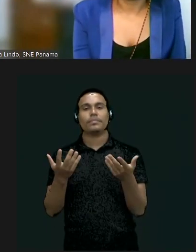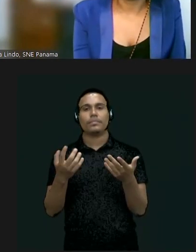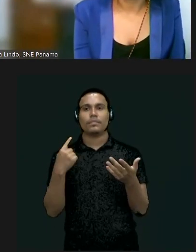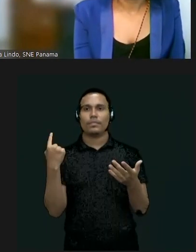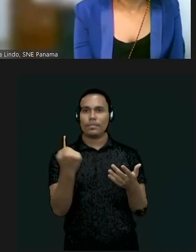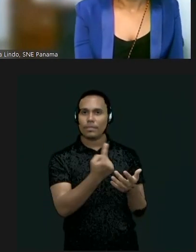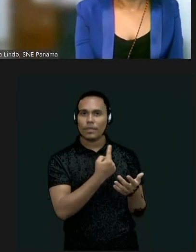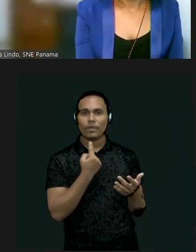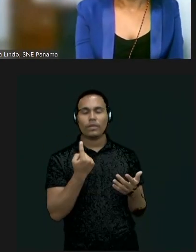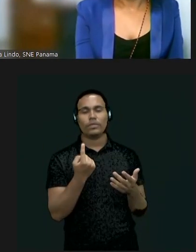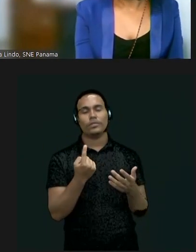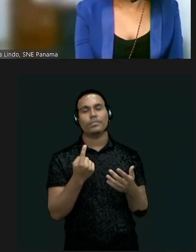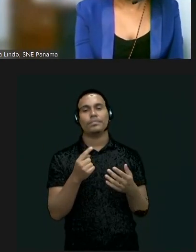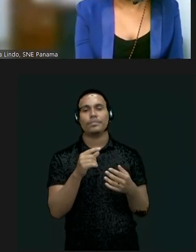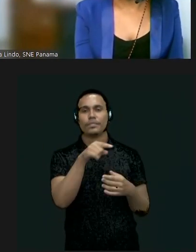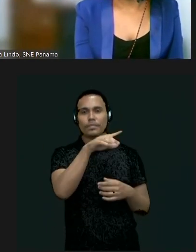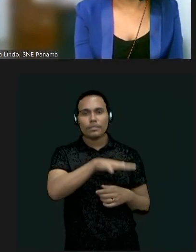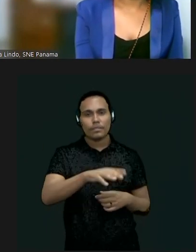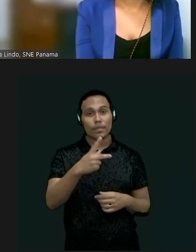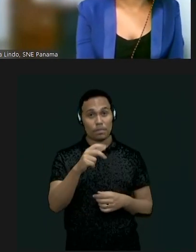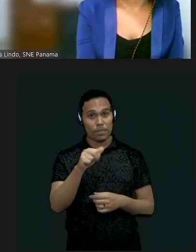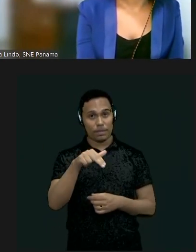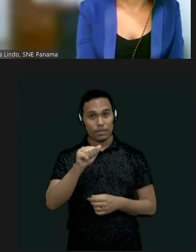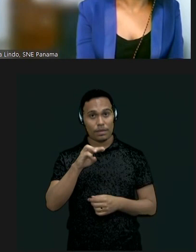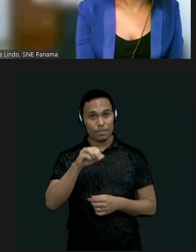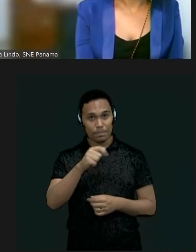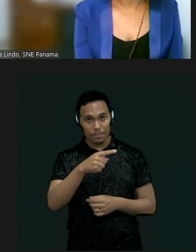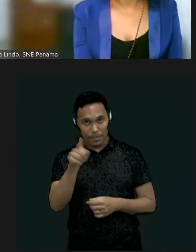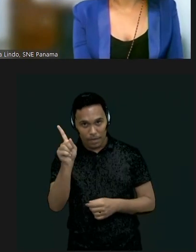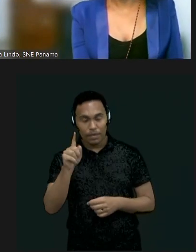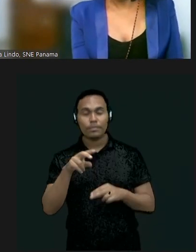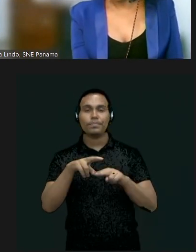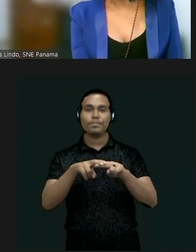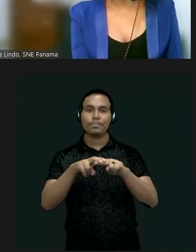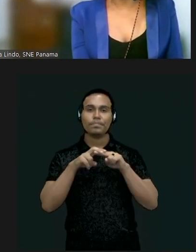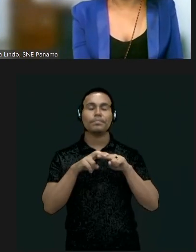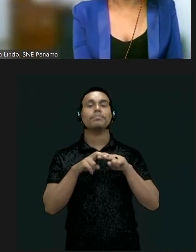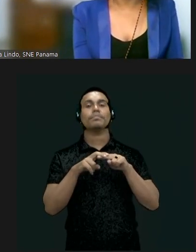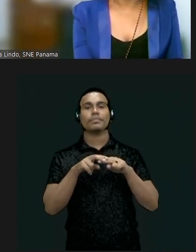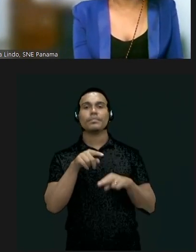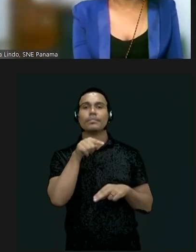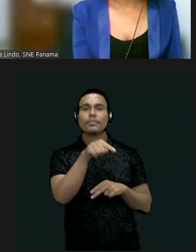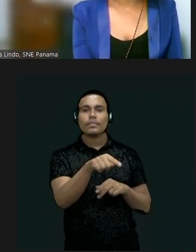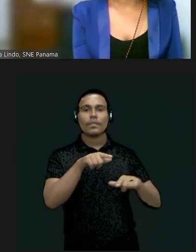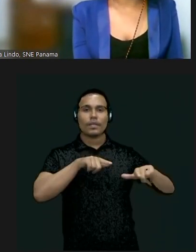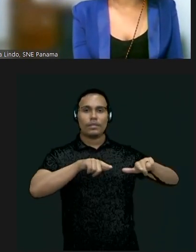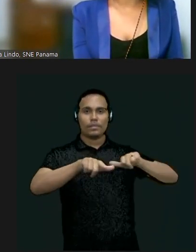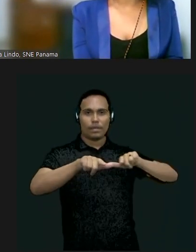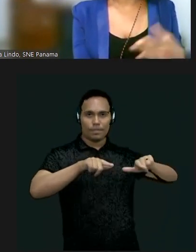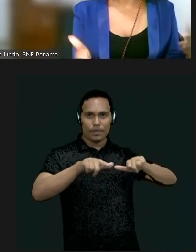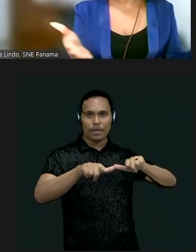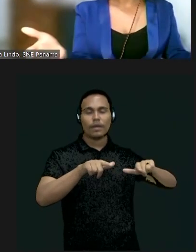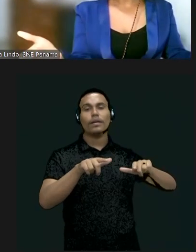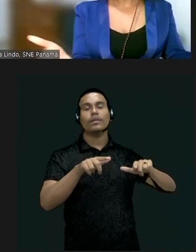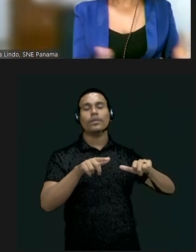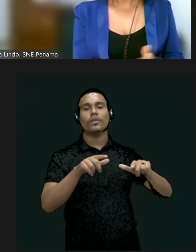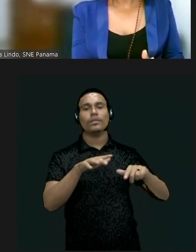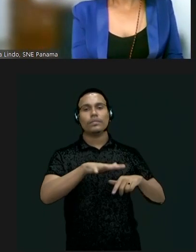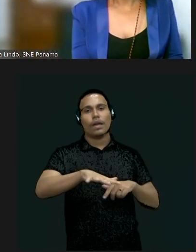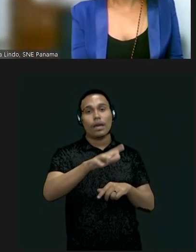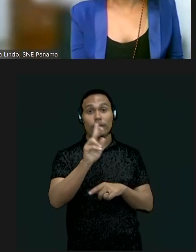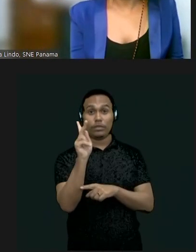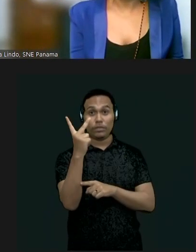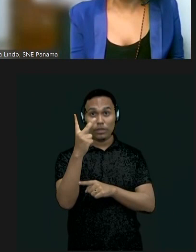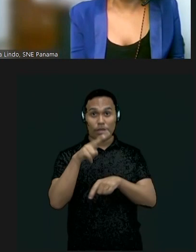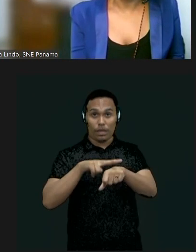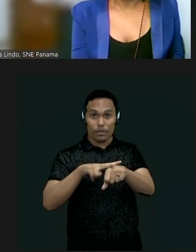relação ao nosso posicionamento no canal do Panamá. Então, por isso que essa iniciativa é